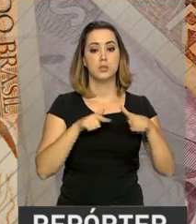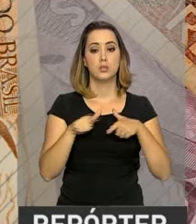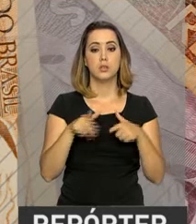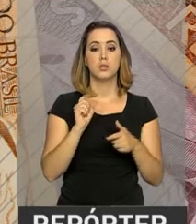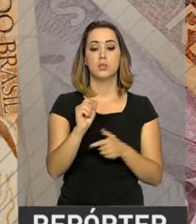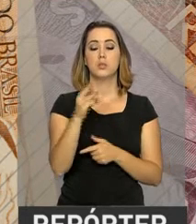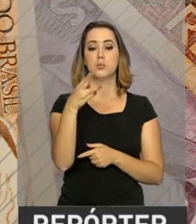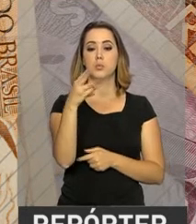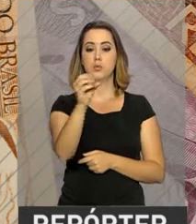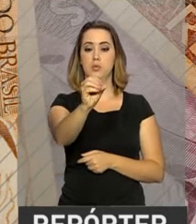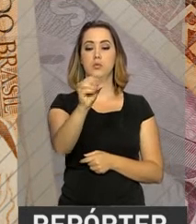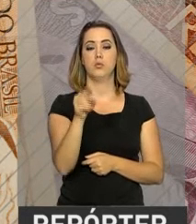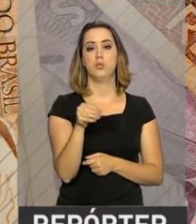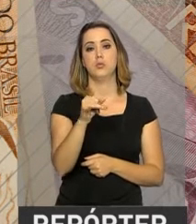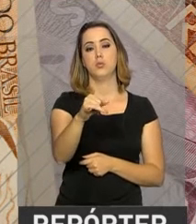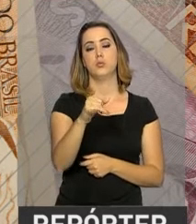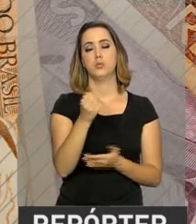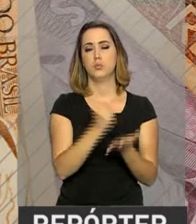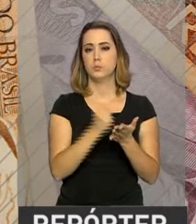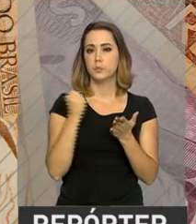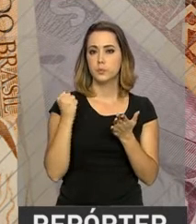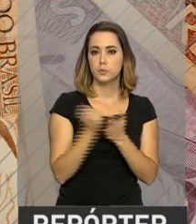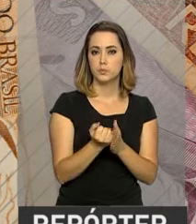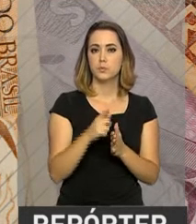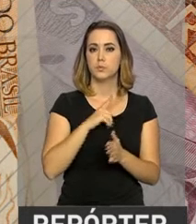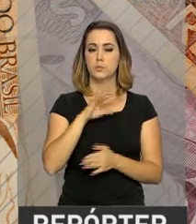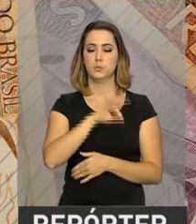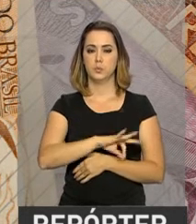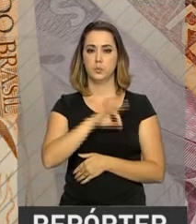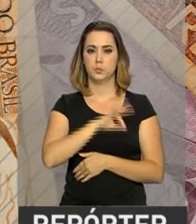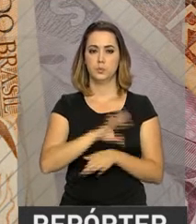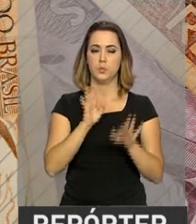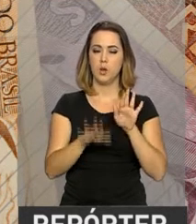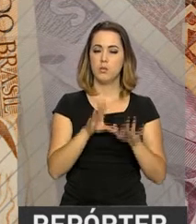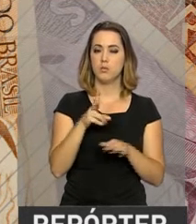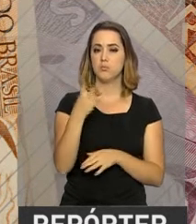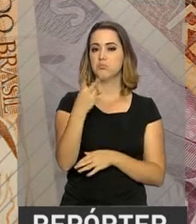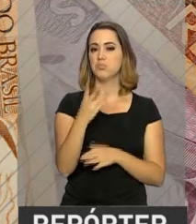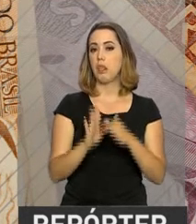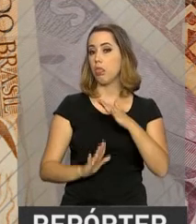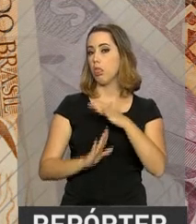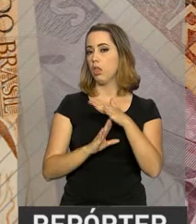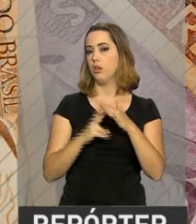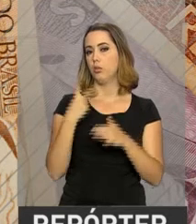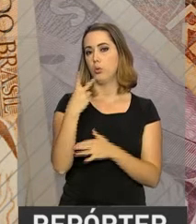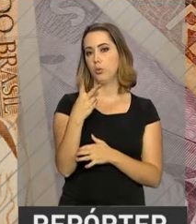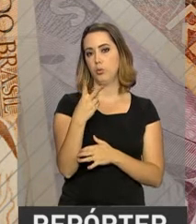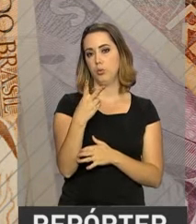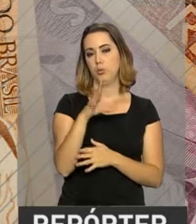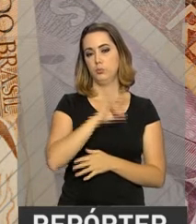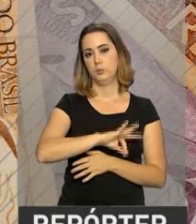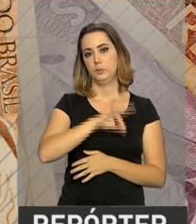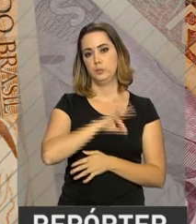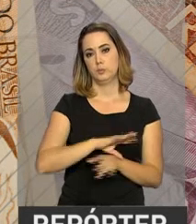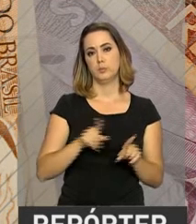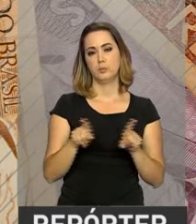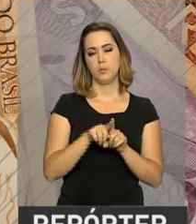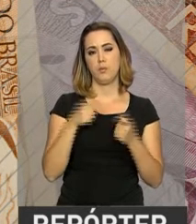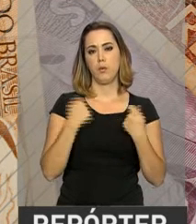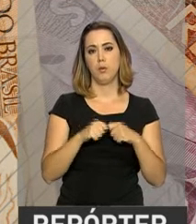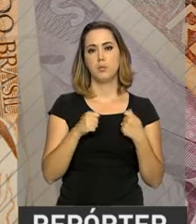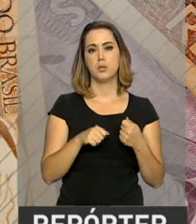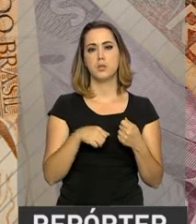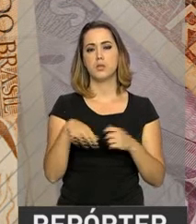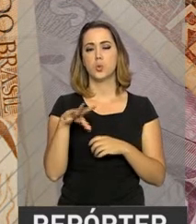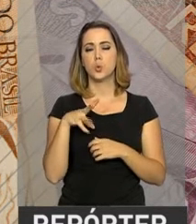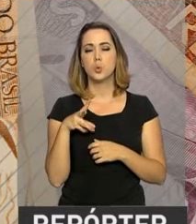menos 30 dias em 2014 com remuneração mensal média de até dois salários mínimos é preciso ainda ter seus dados corretamente